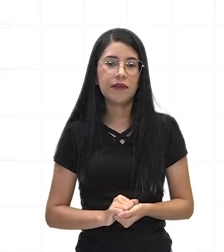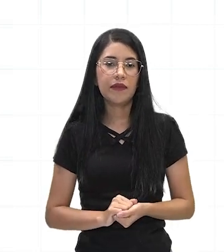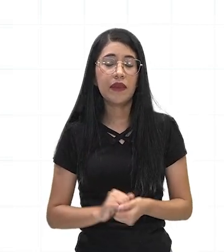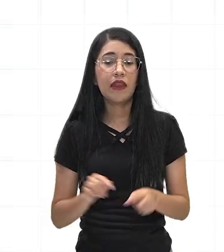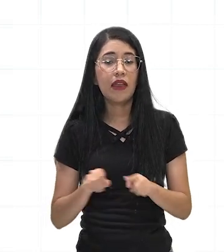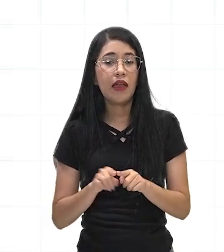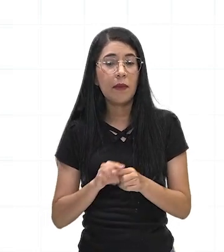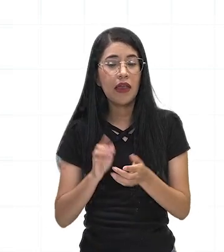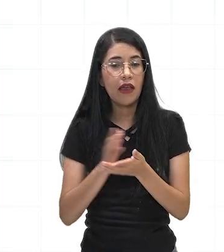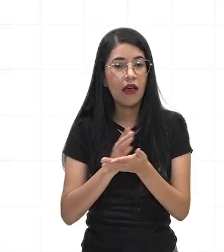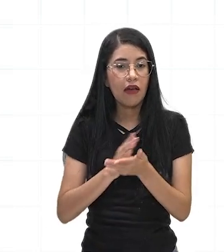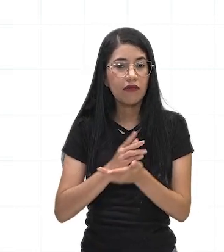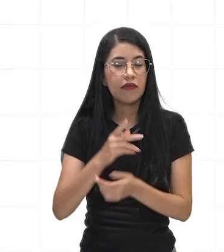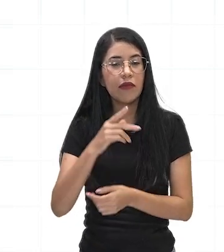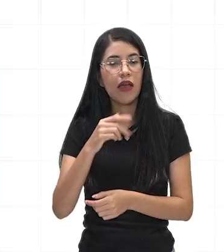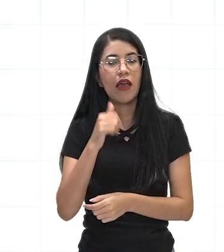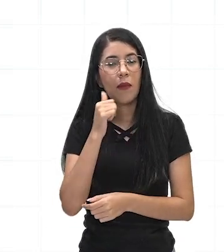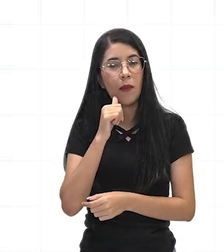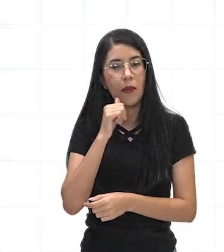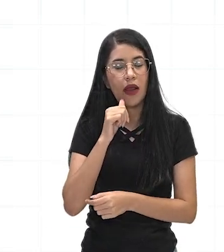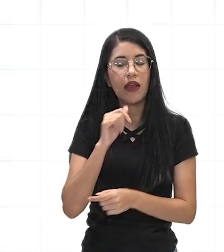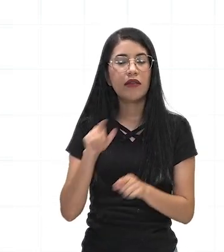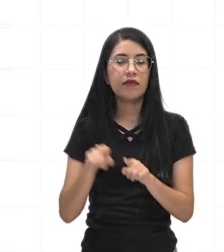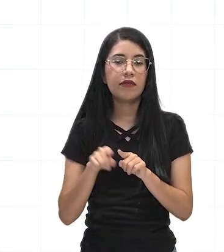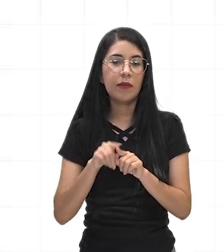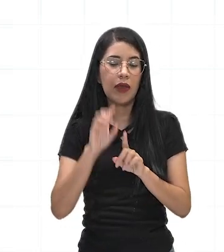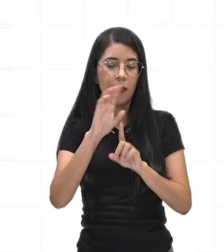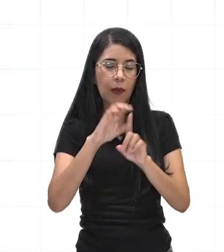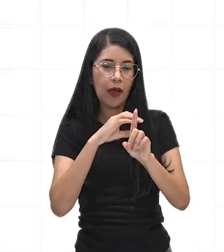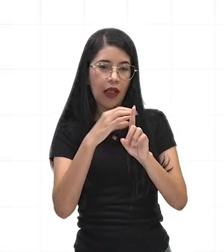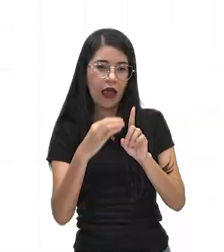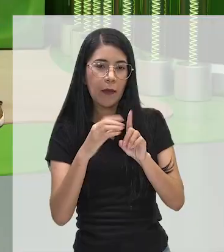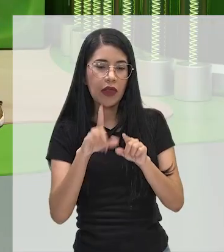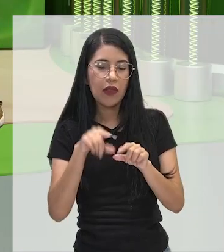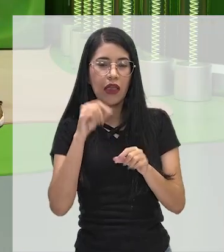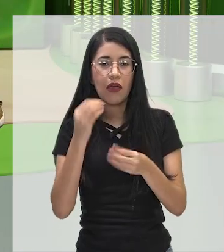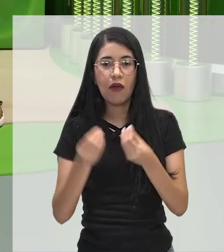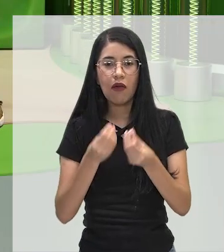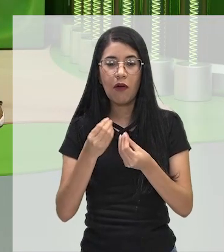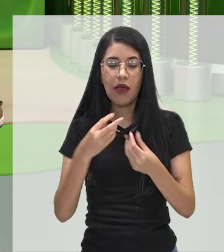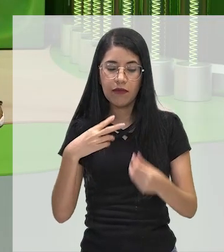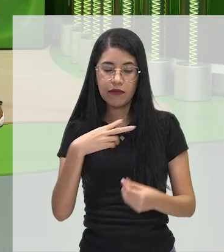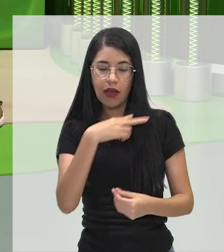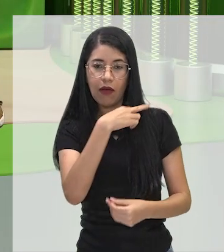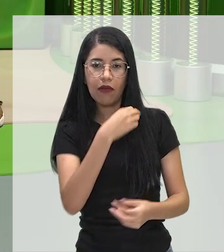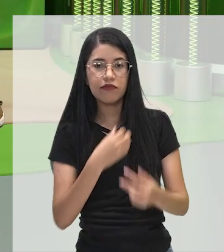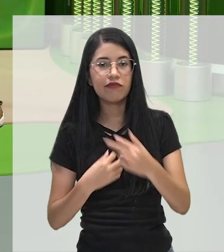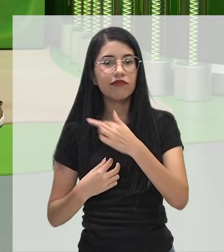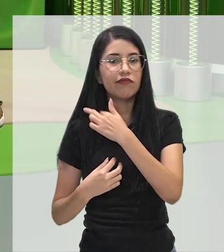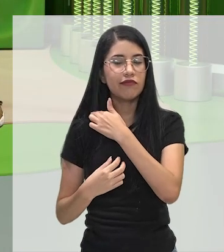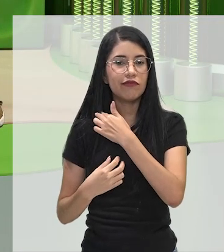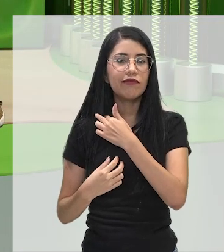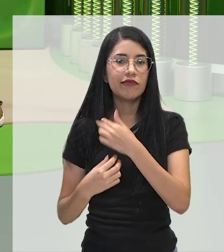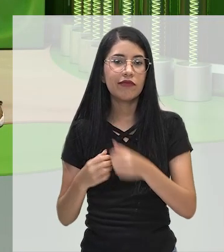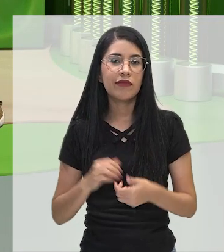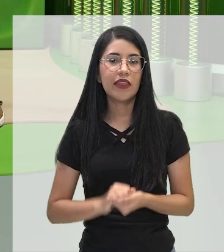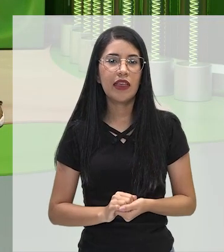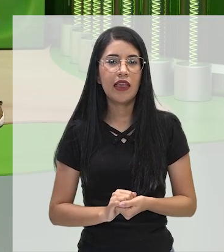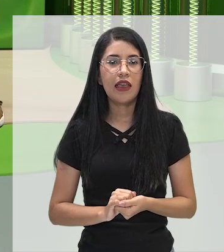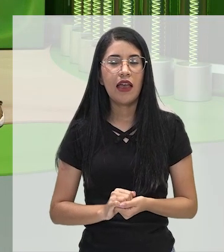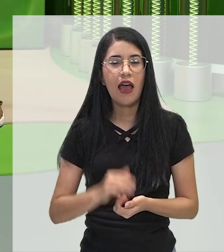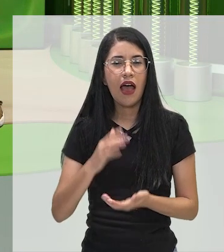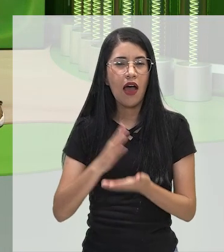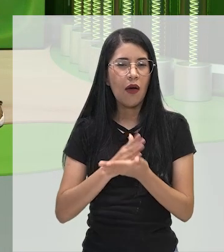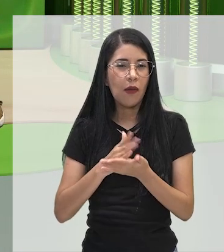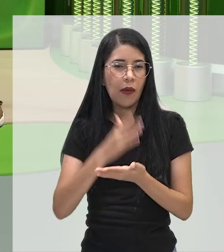Também algumas mulheres, né, algumas pessoas, vão acompanhar esse calendário para escolher o melhor momento para fazer o corte ideal do cabelo, né? Tem gente que acredita,